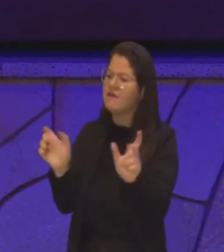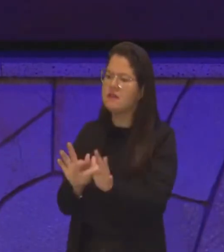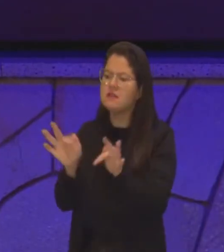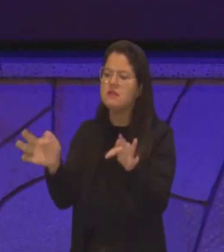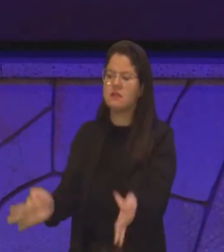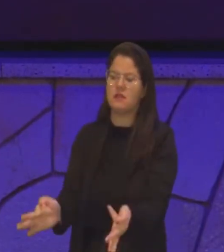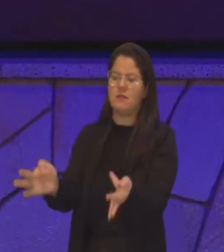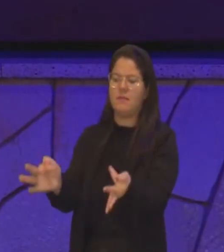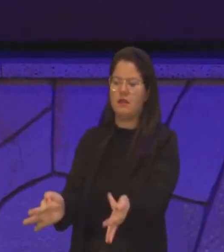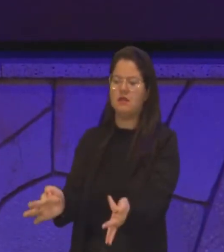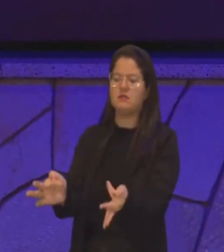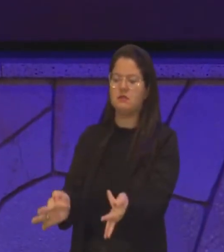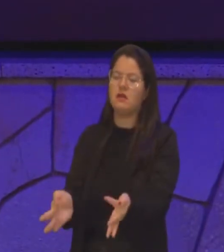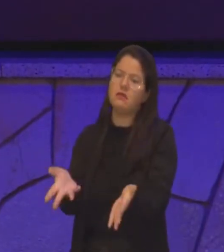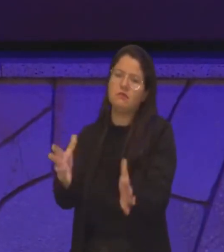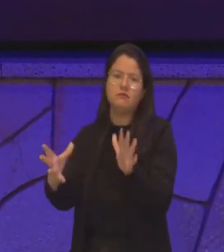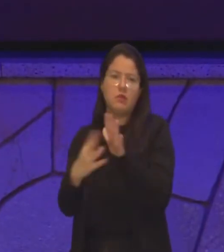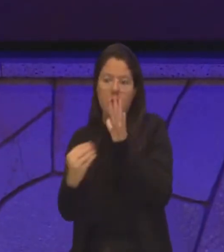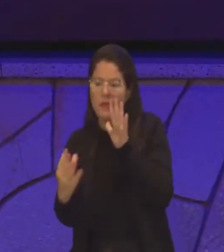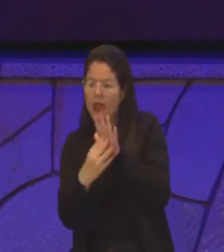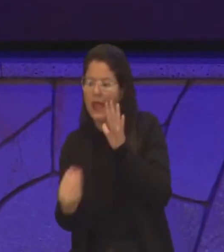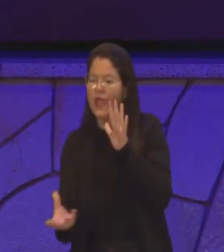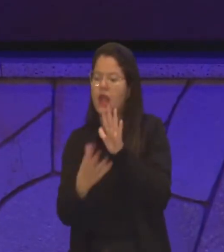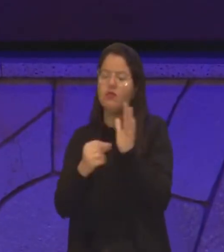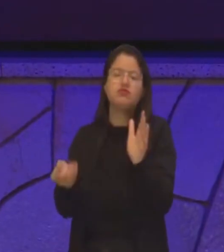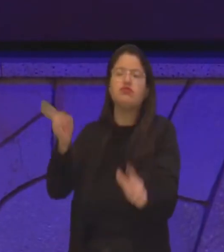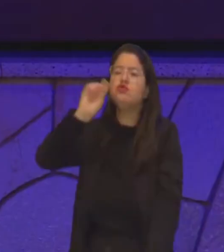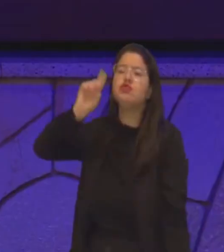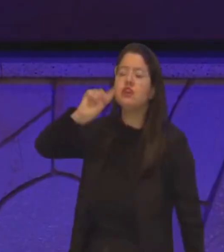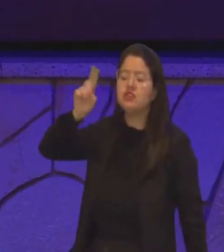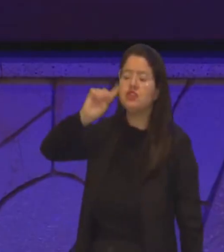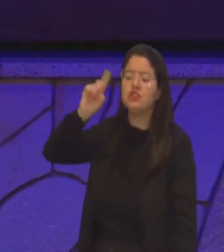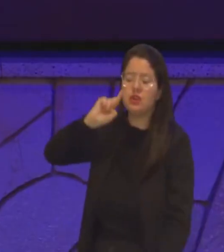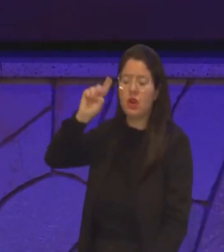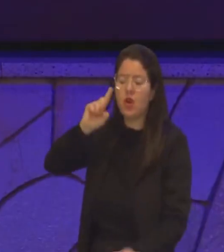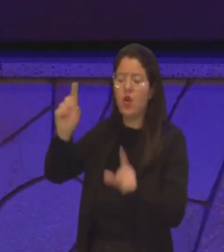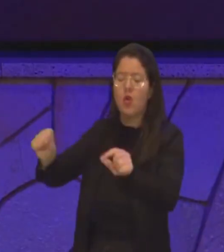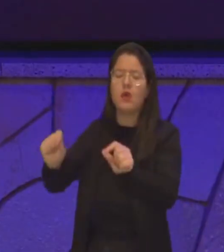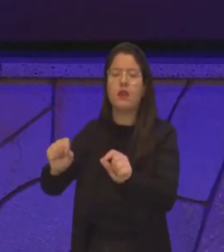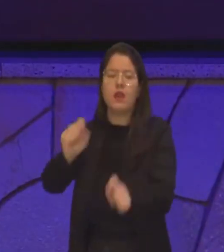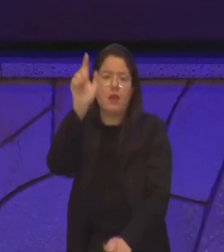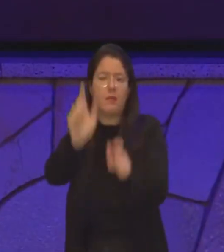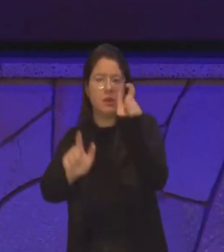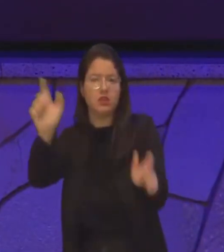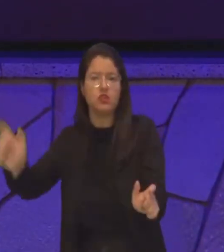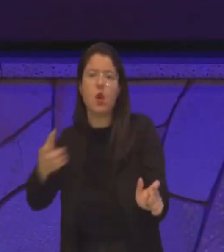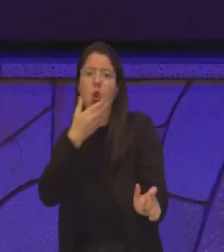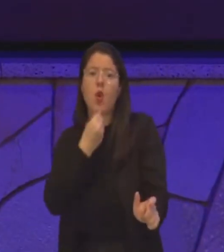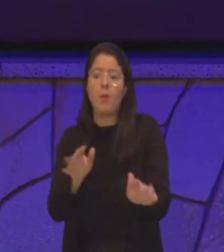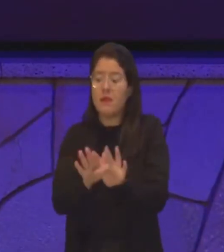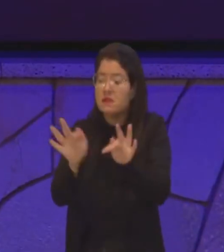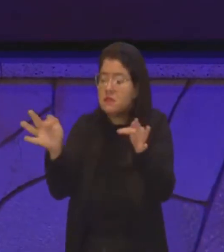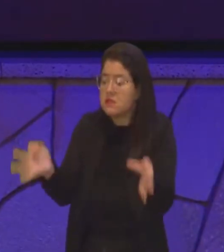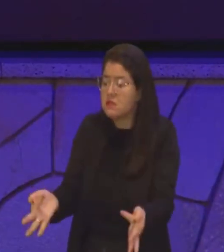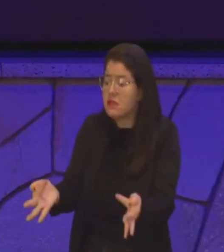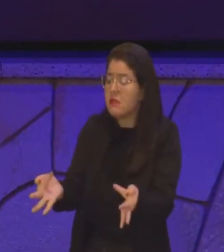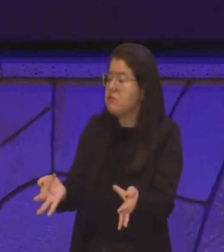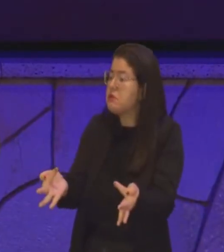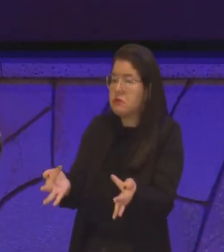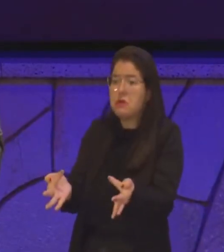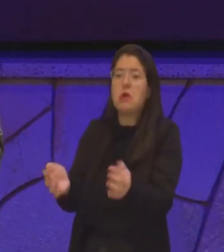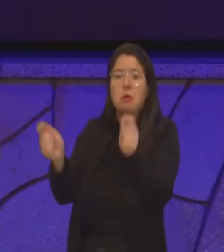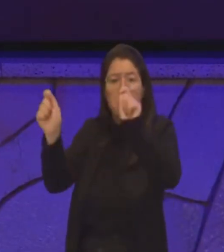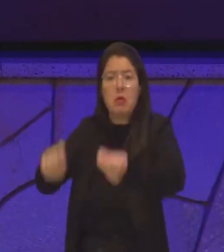simples, exemplos do cotidiano, que fizeram com que homens simples puderam